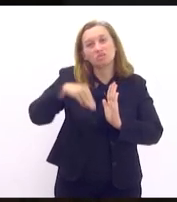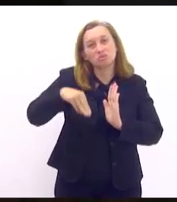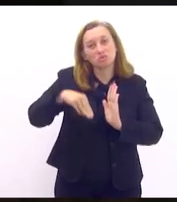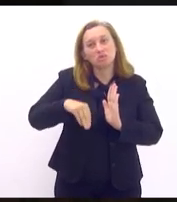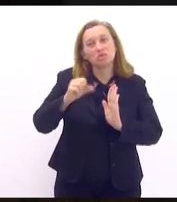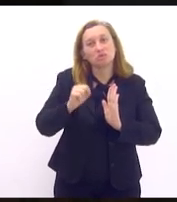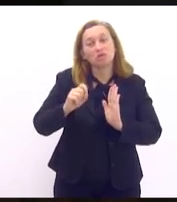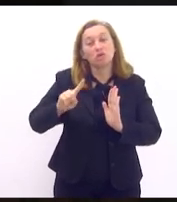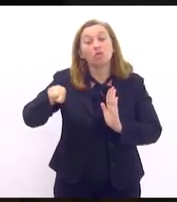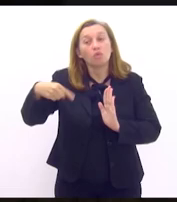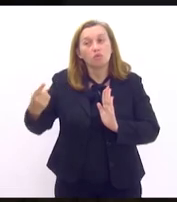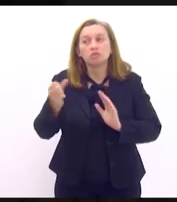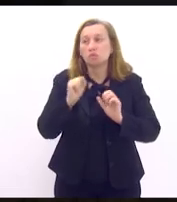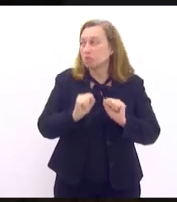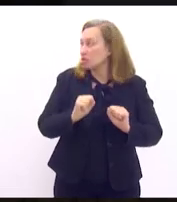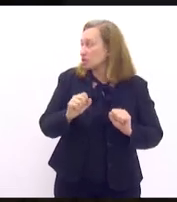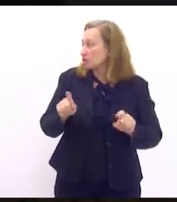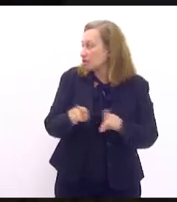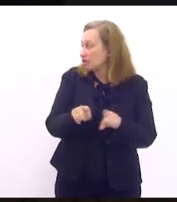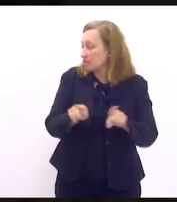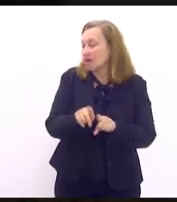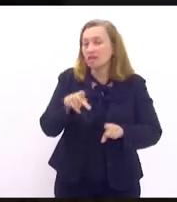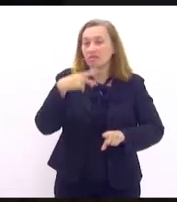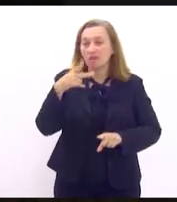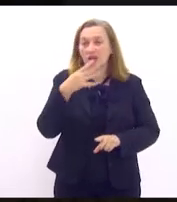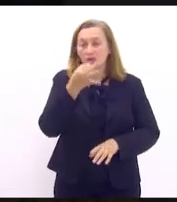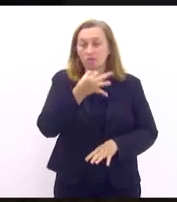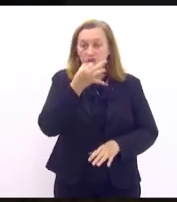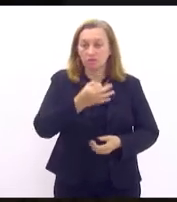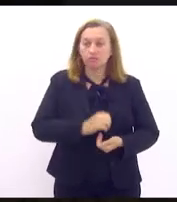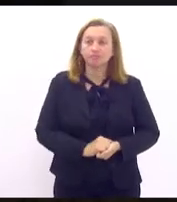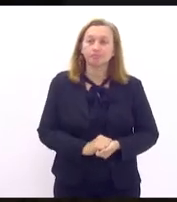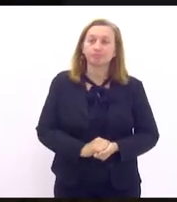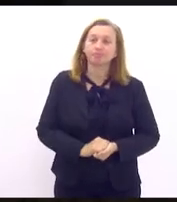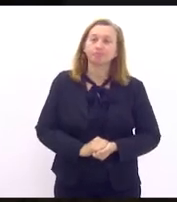possam também explanar os seus argumentos.